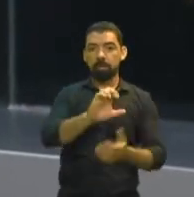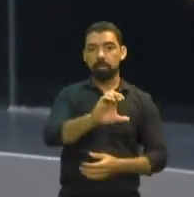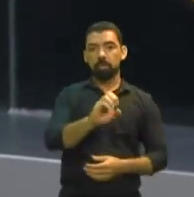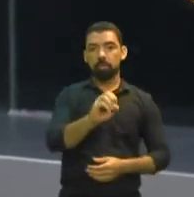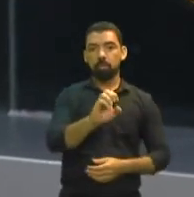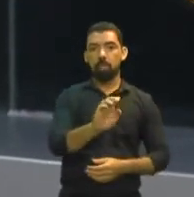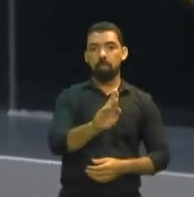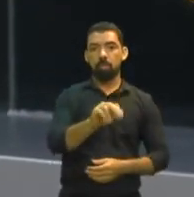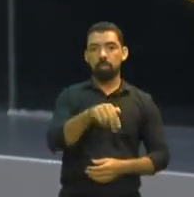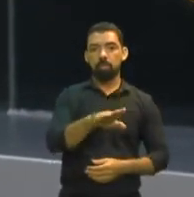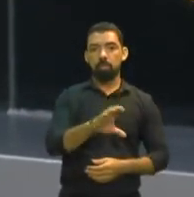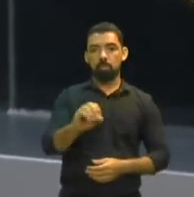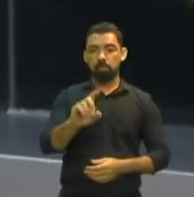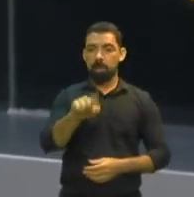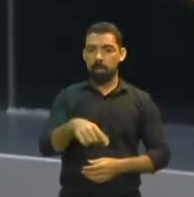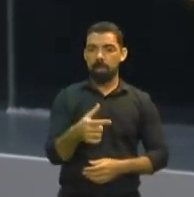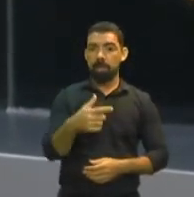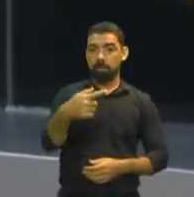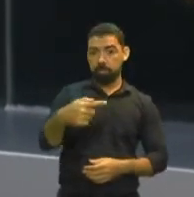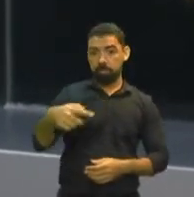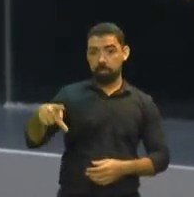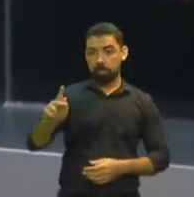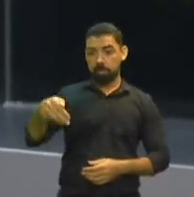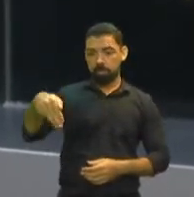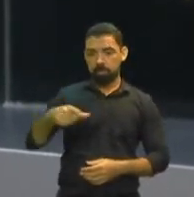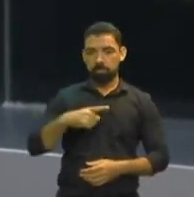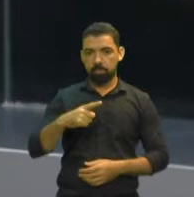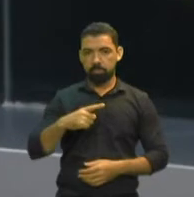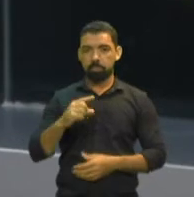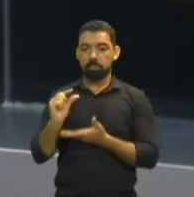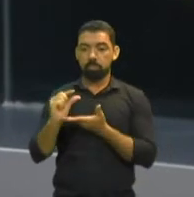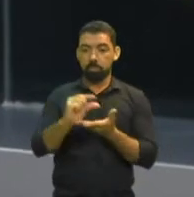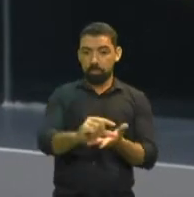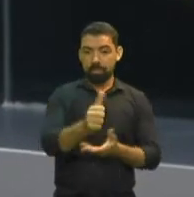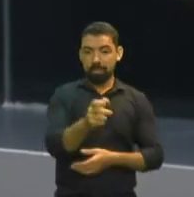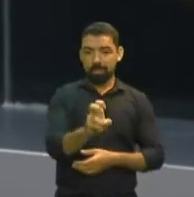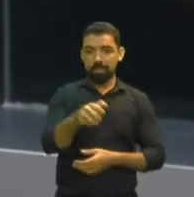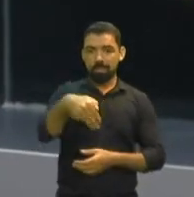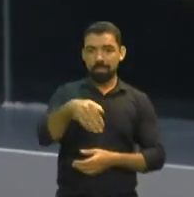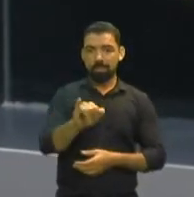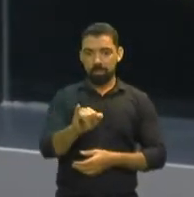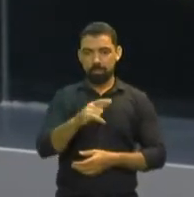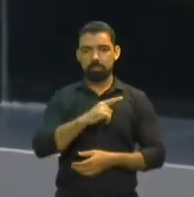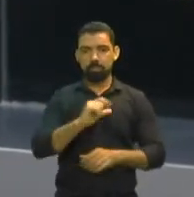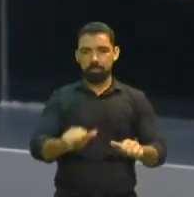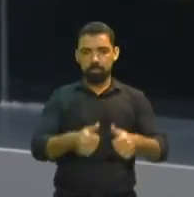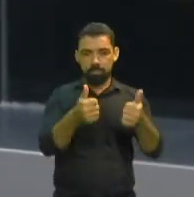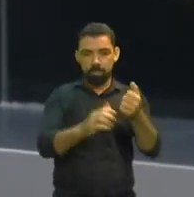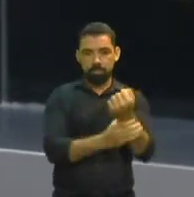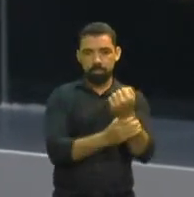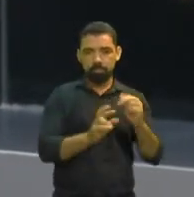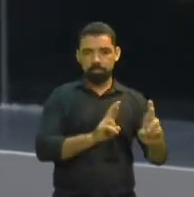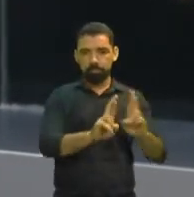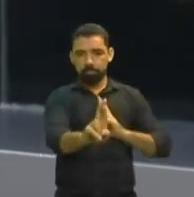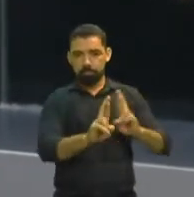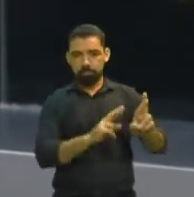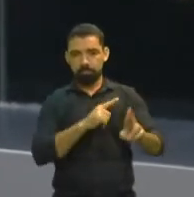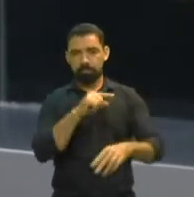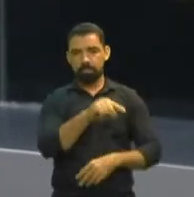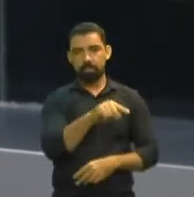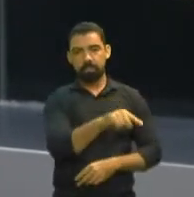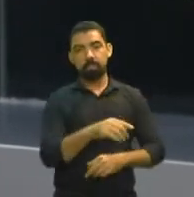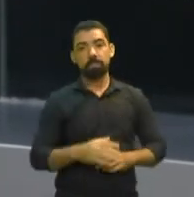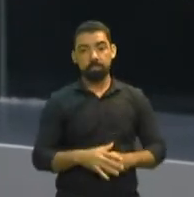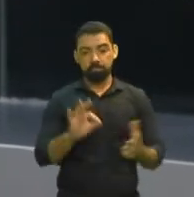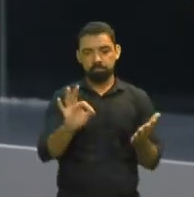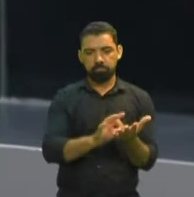rodovia duplicada, com investimento aproximado de 15 milhões de reais para melhorar a segurança viária. A assinatura da